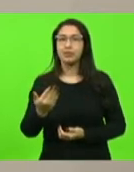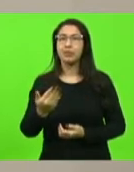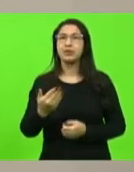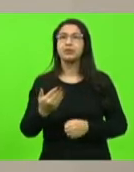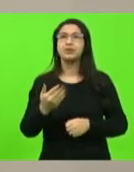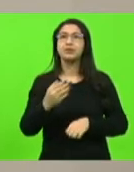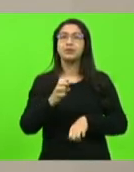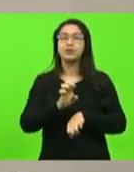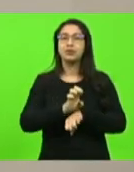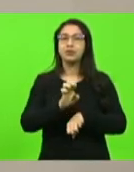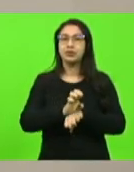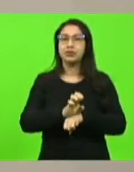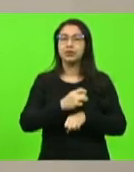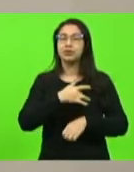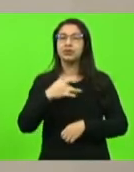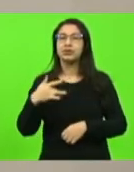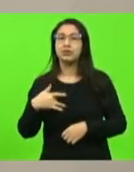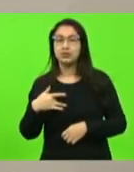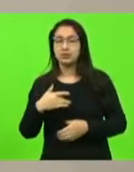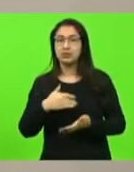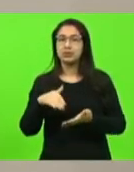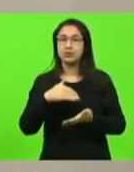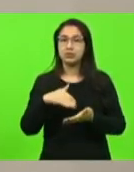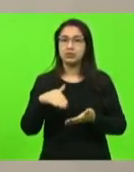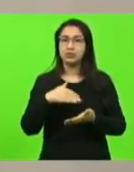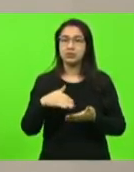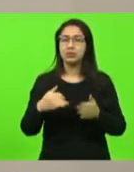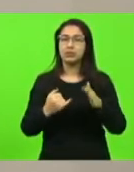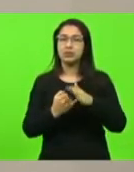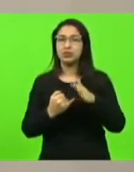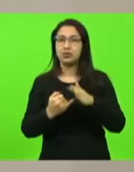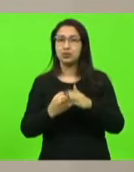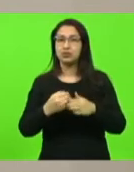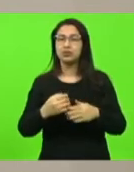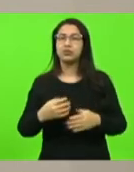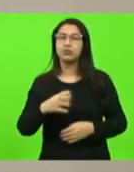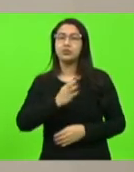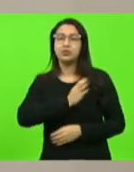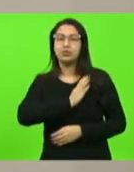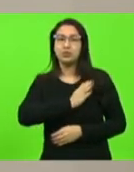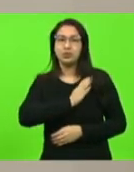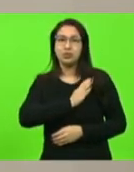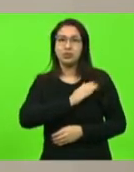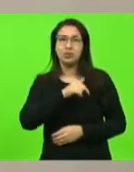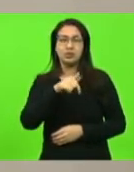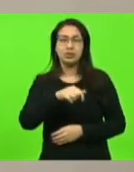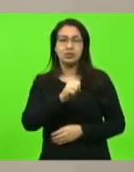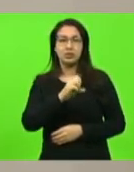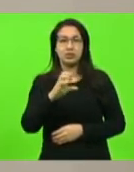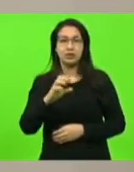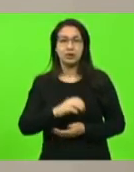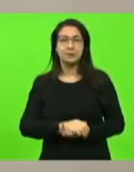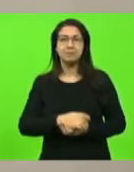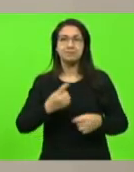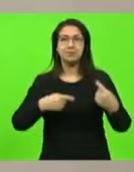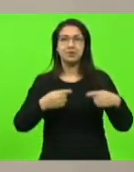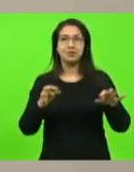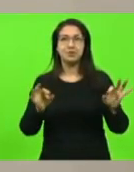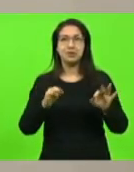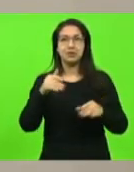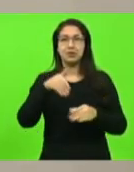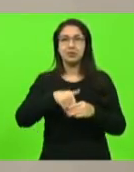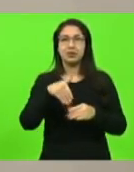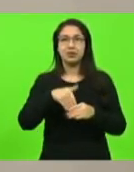informações acerca do projeto da nova sede do Instituto de Cardiologia de Santa Catarina. Em discussão, não havendo quem queira